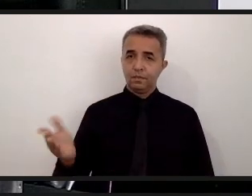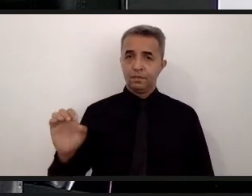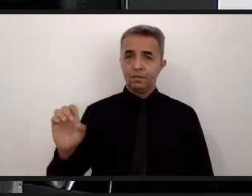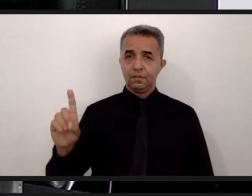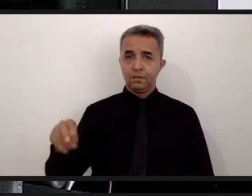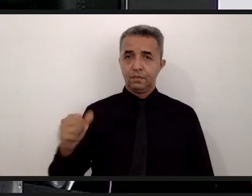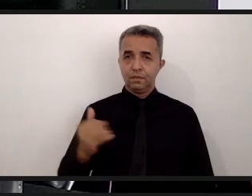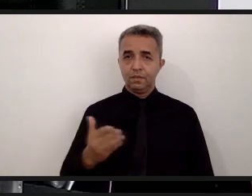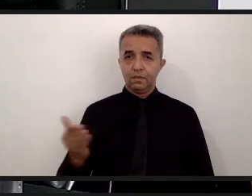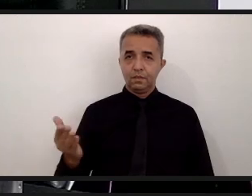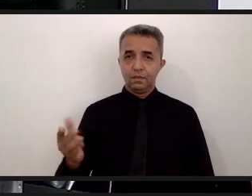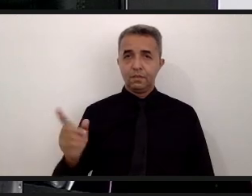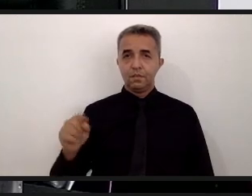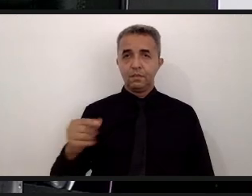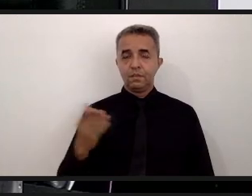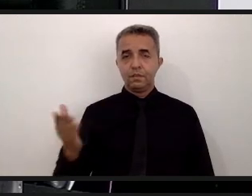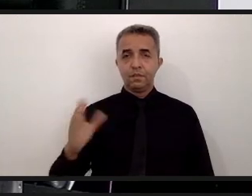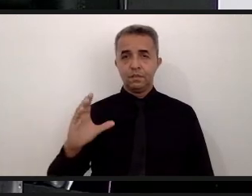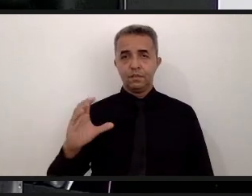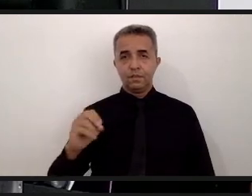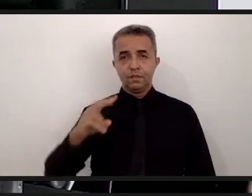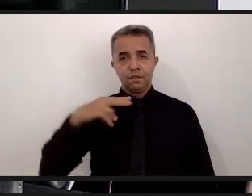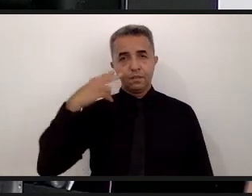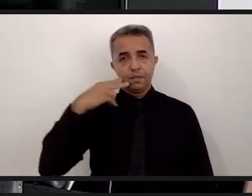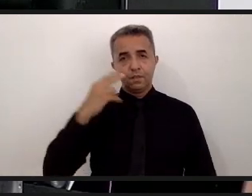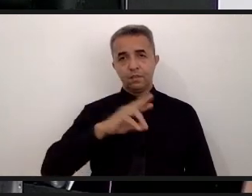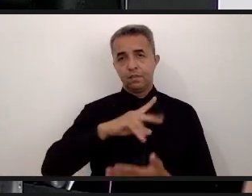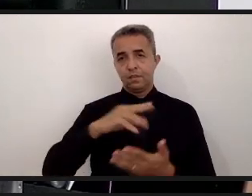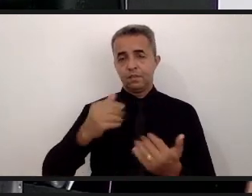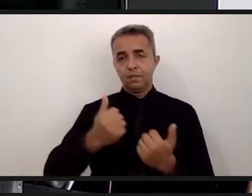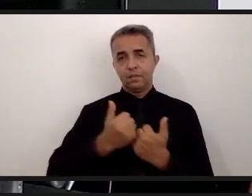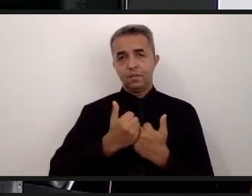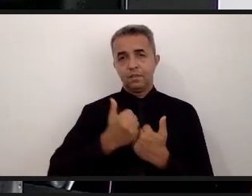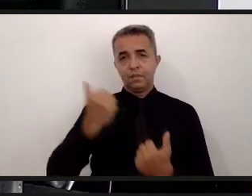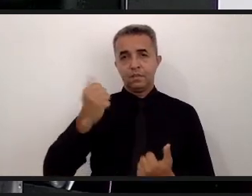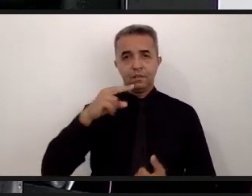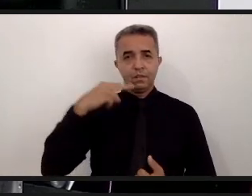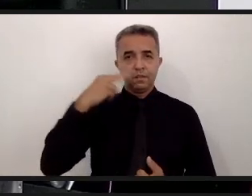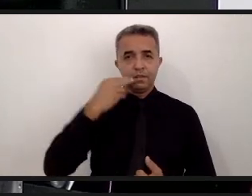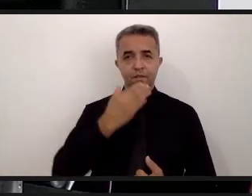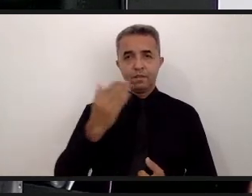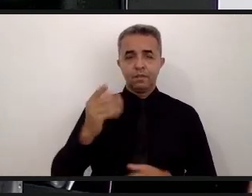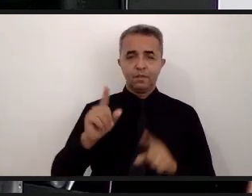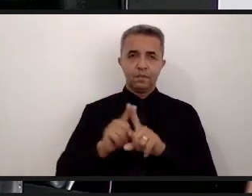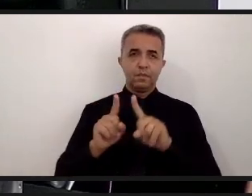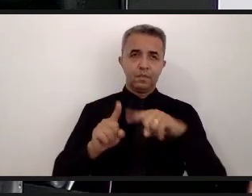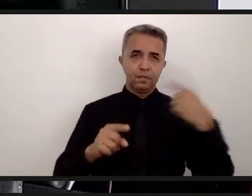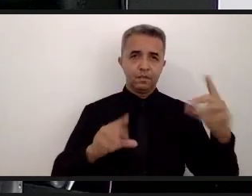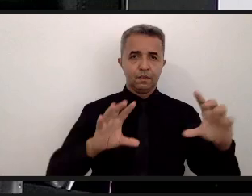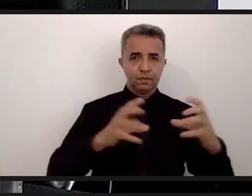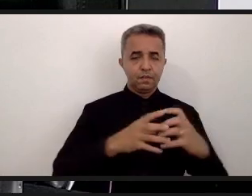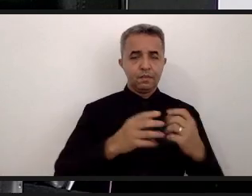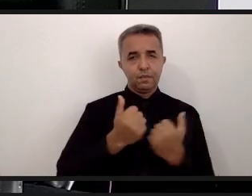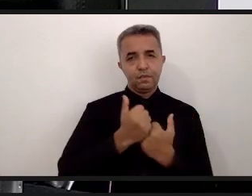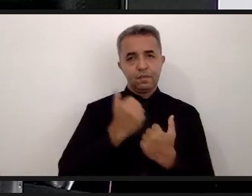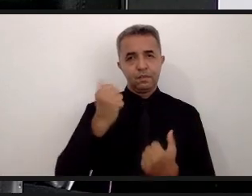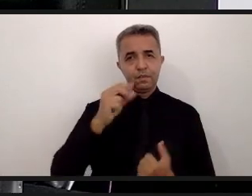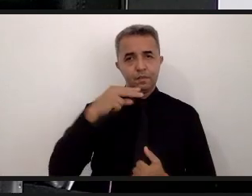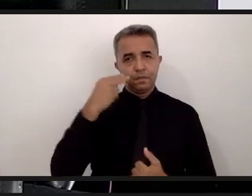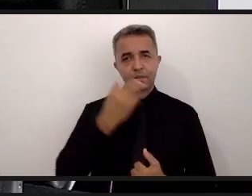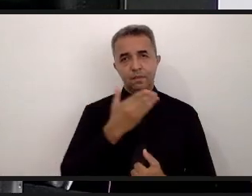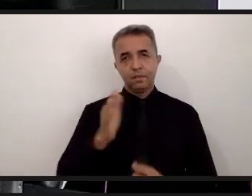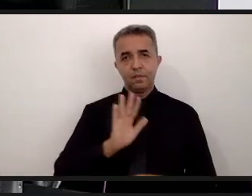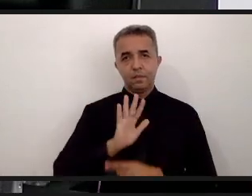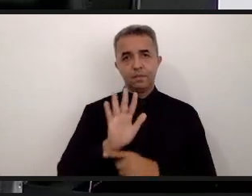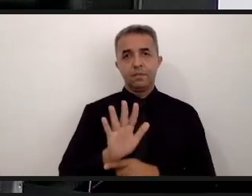para mim, é minha co-vereadora, como eu tenho outros co-vereadores na minha equipe também. Mas em muitos momentos, quando lá atrás